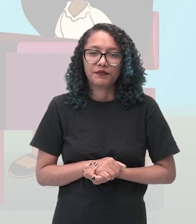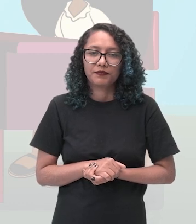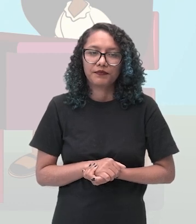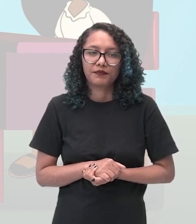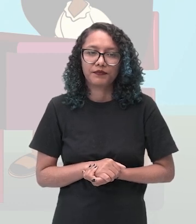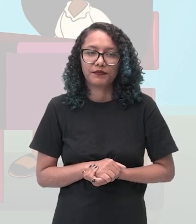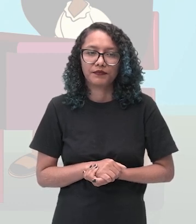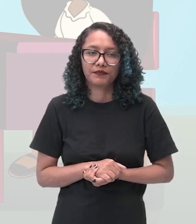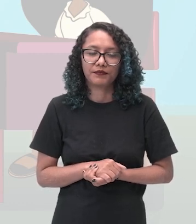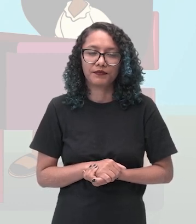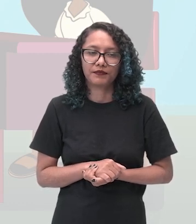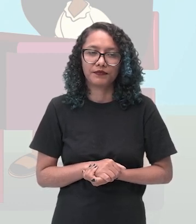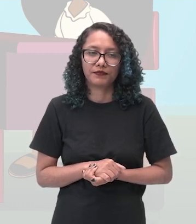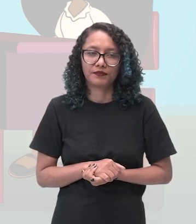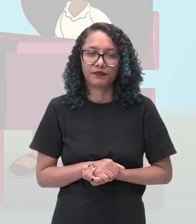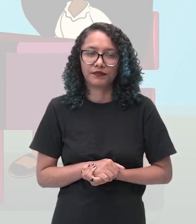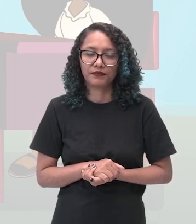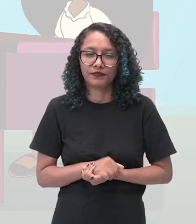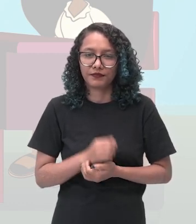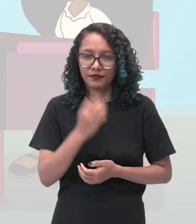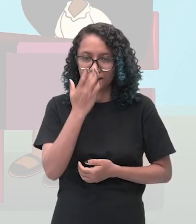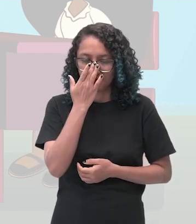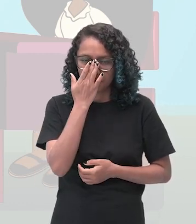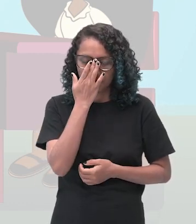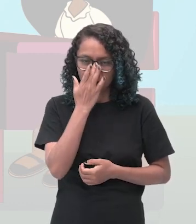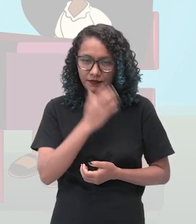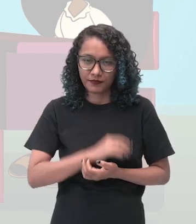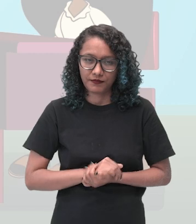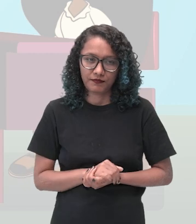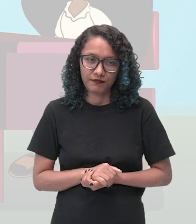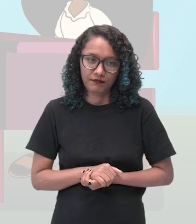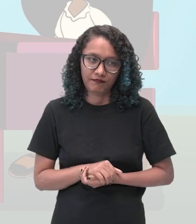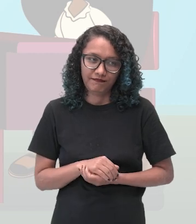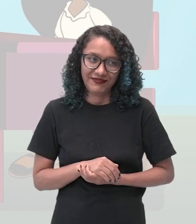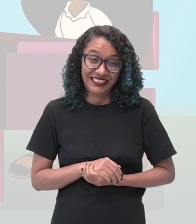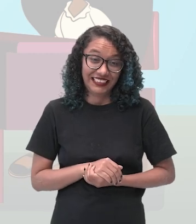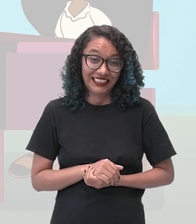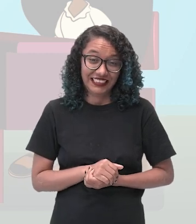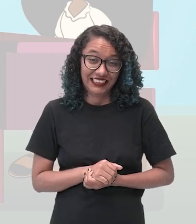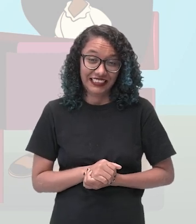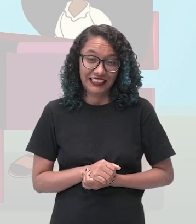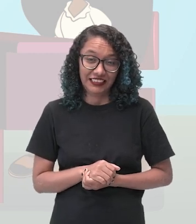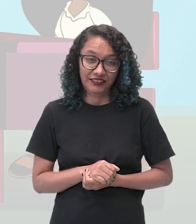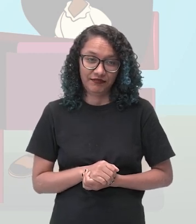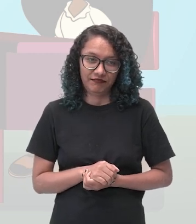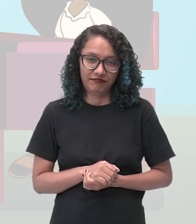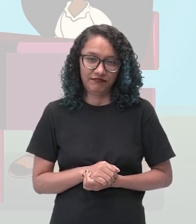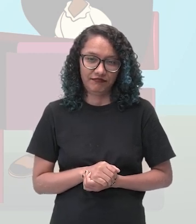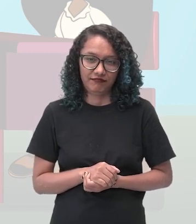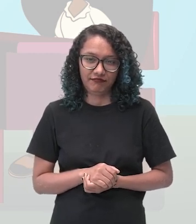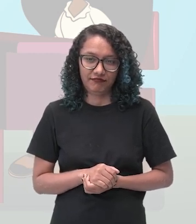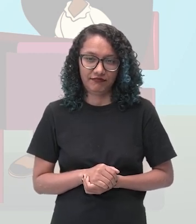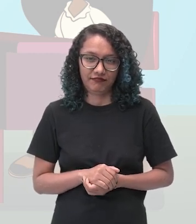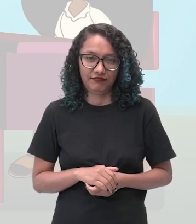Good morning, class. Today we'll explore how climate change affects the Amazon and its